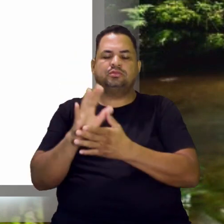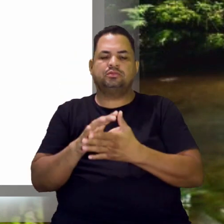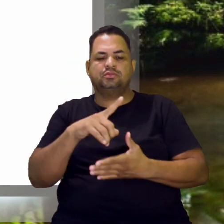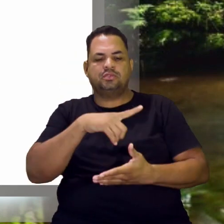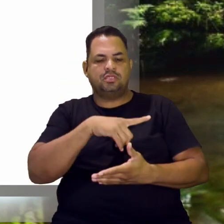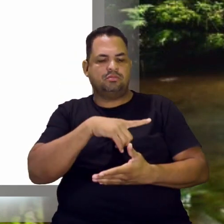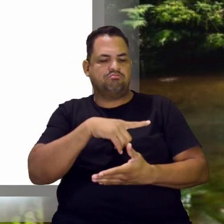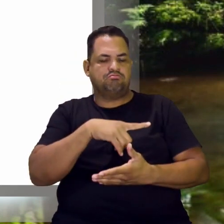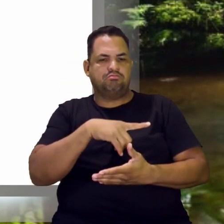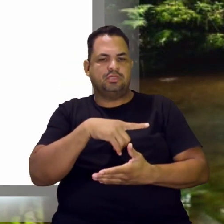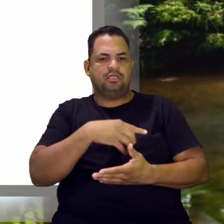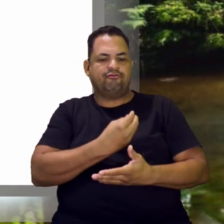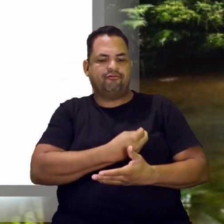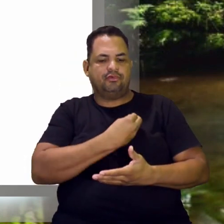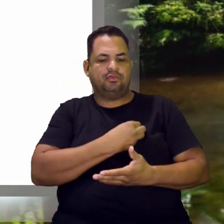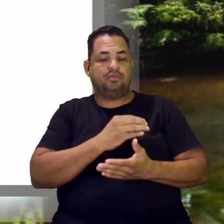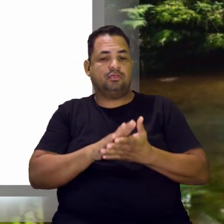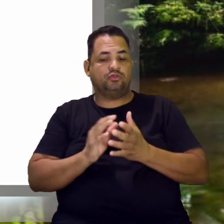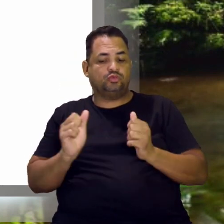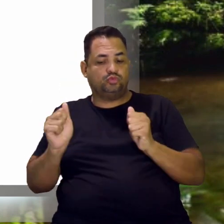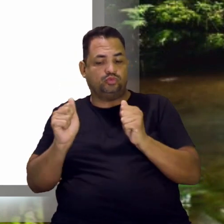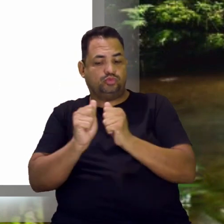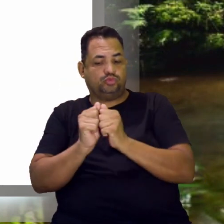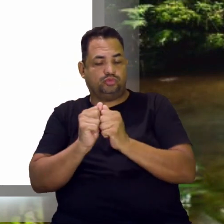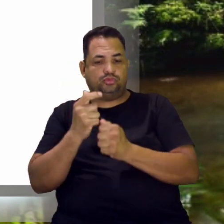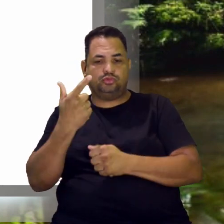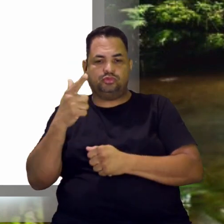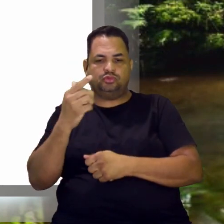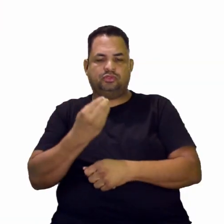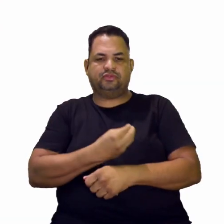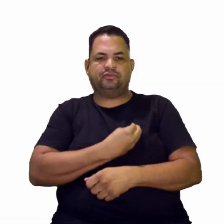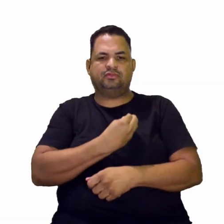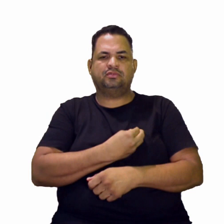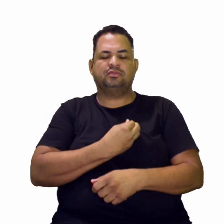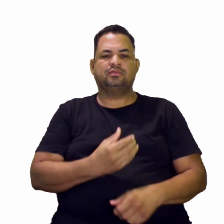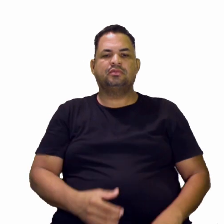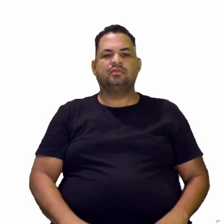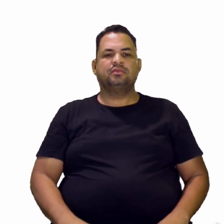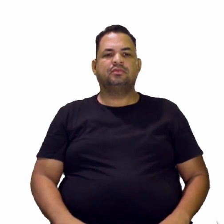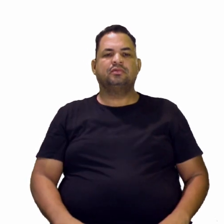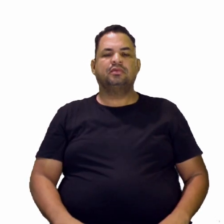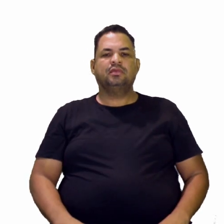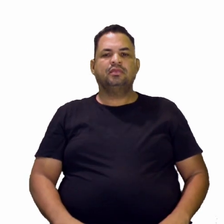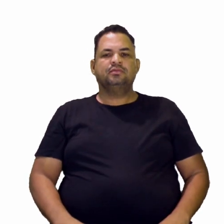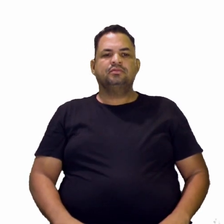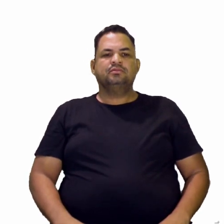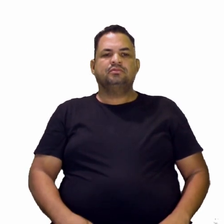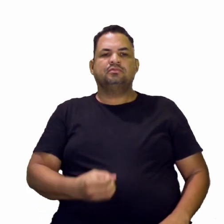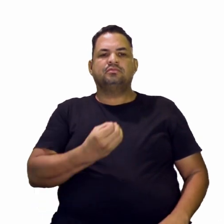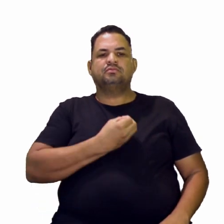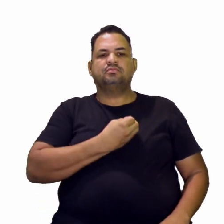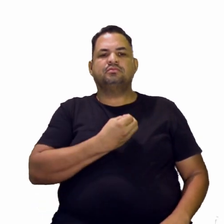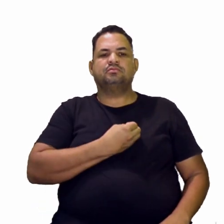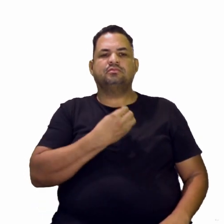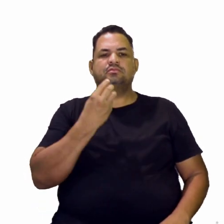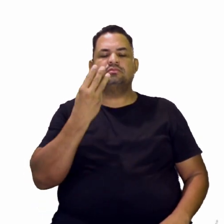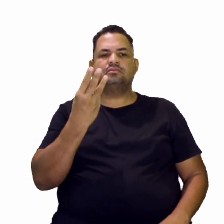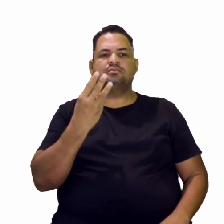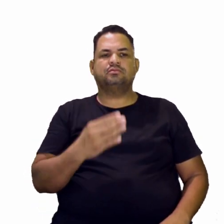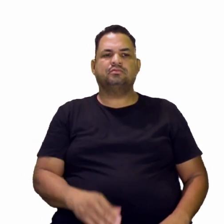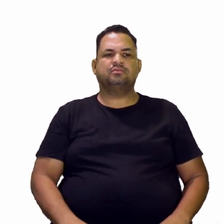não são vivos, no caso. Tá bom? Então, joga na tela, vamos lá. Questão 3, está morta